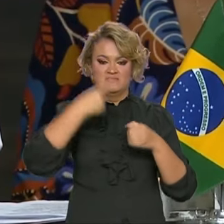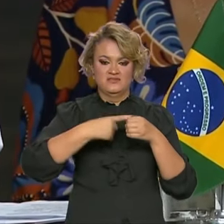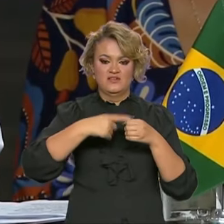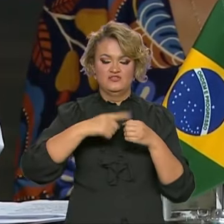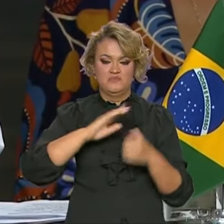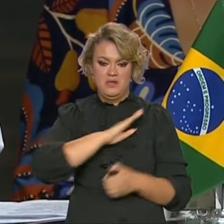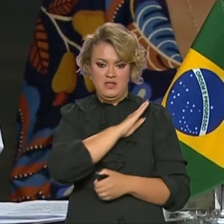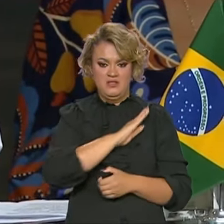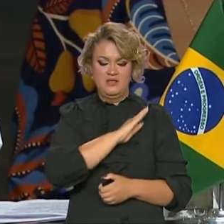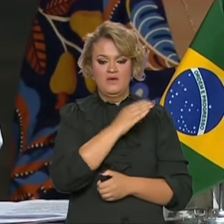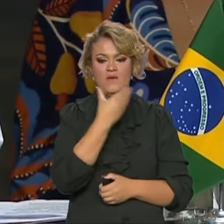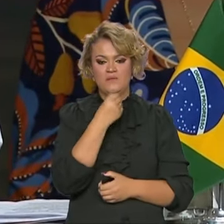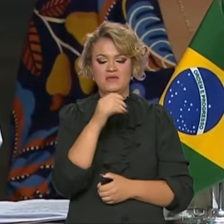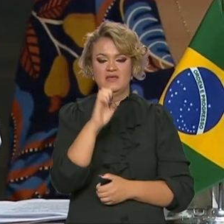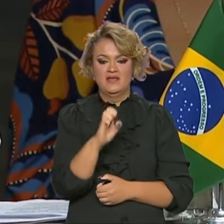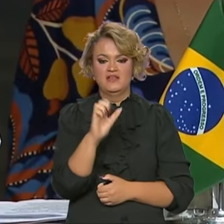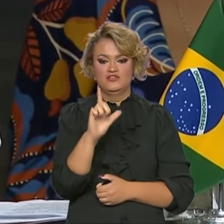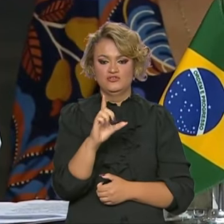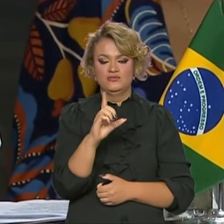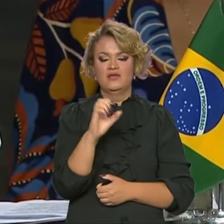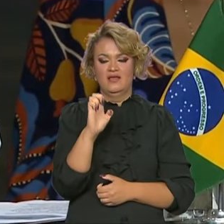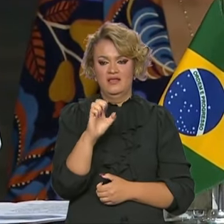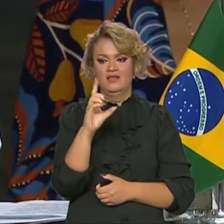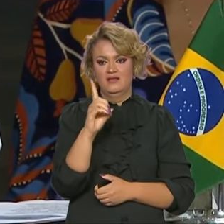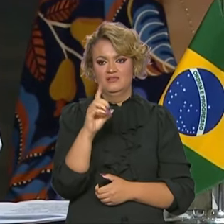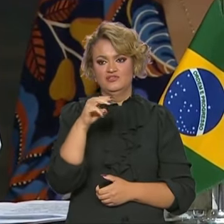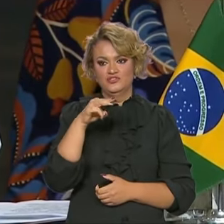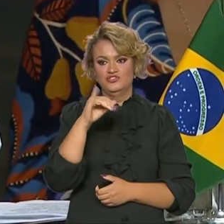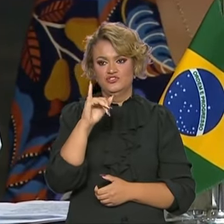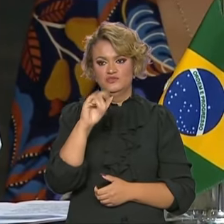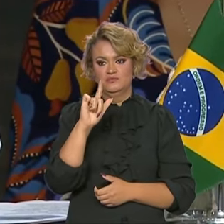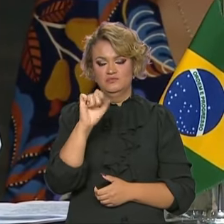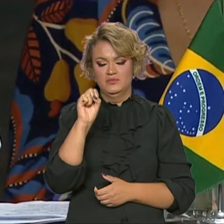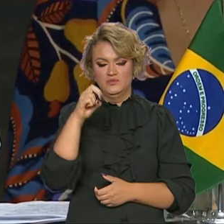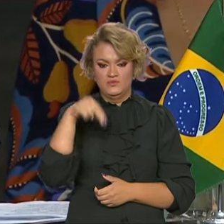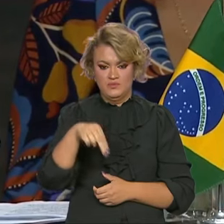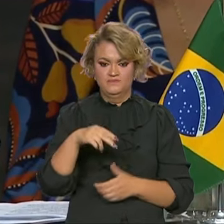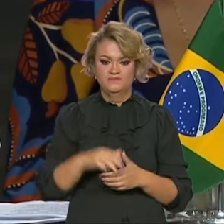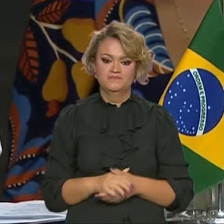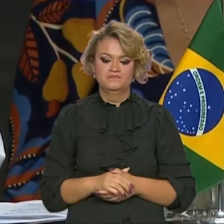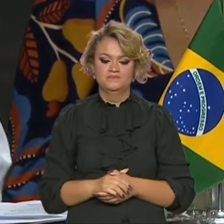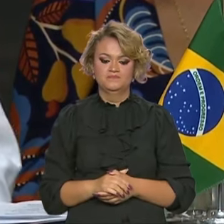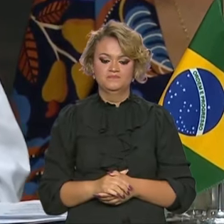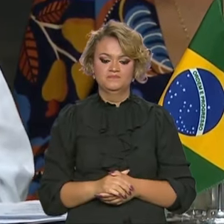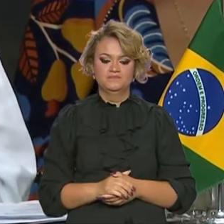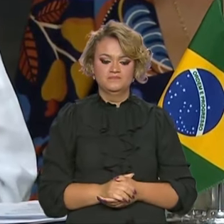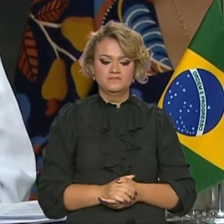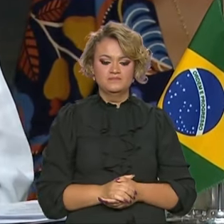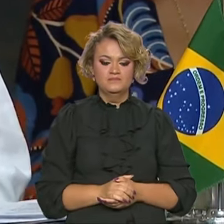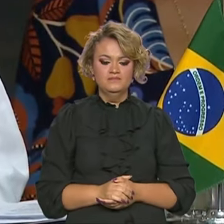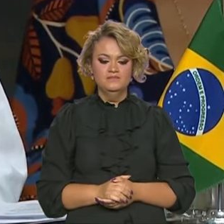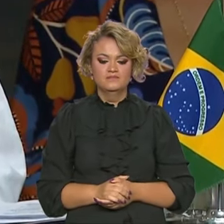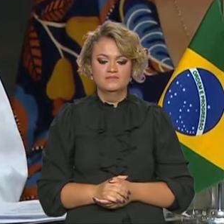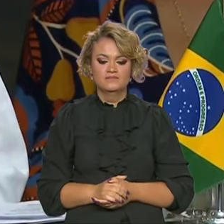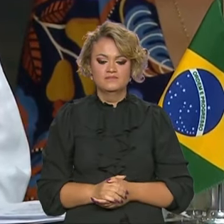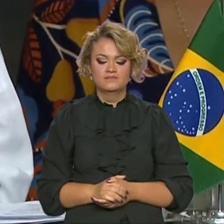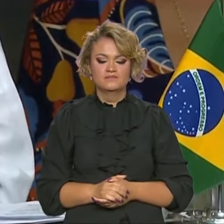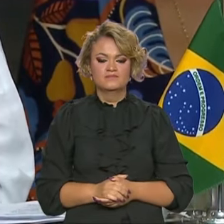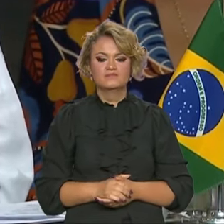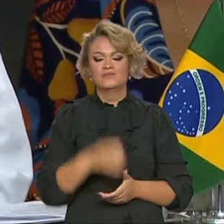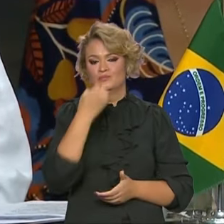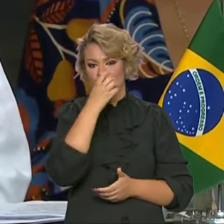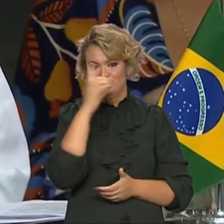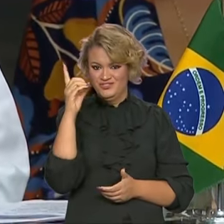Belém, Edmilson Rodrigues, representante da Coalizão de Autoridades Locais Amazônicas. Bom